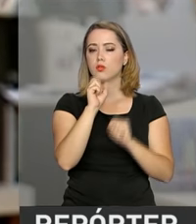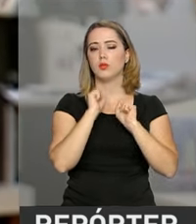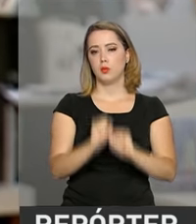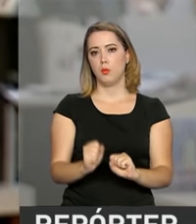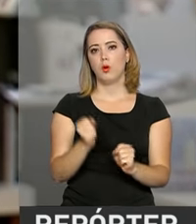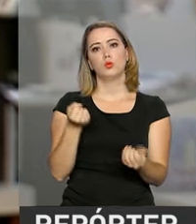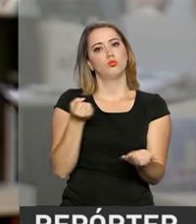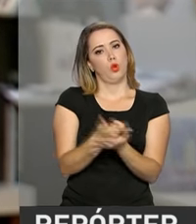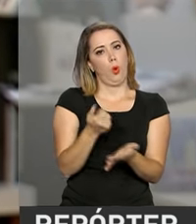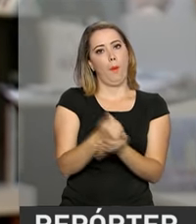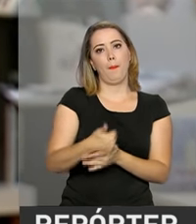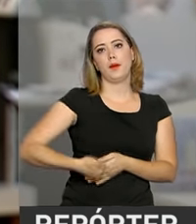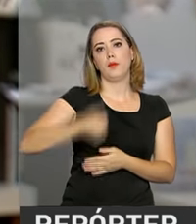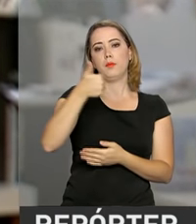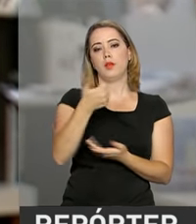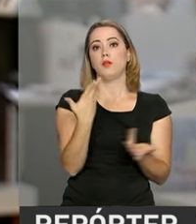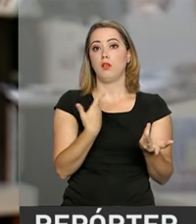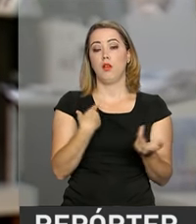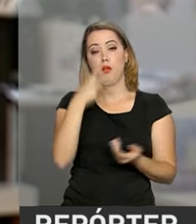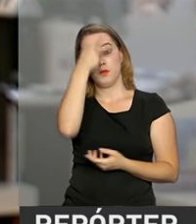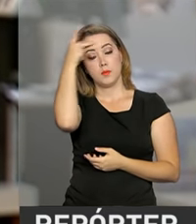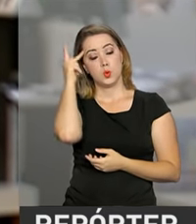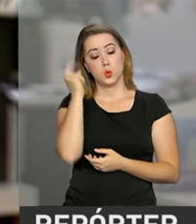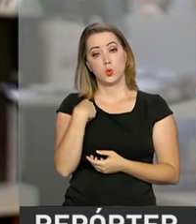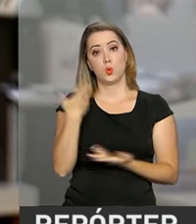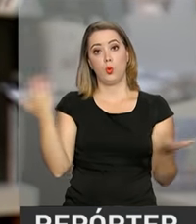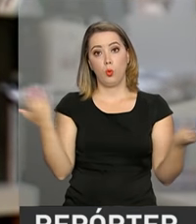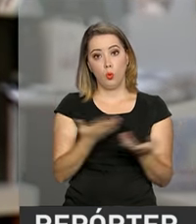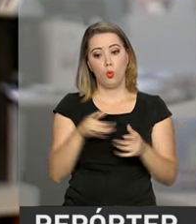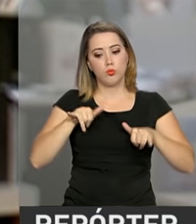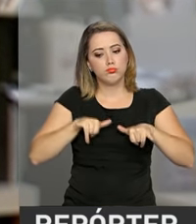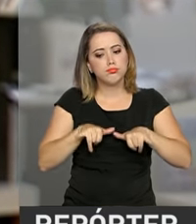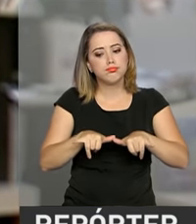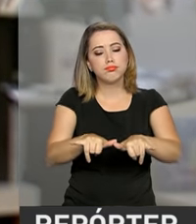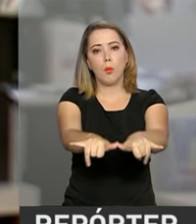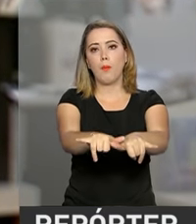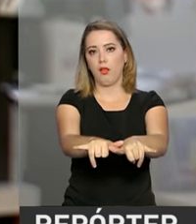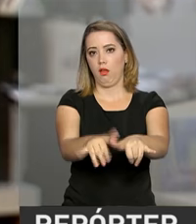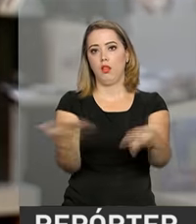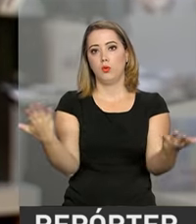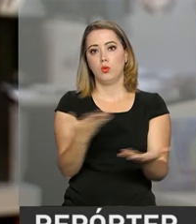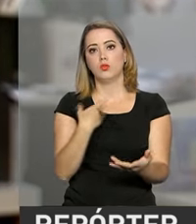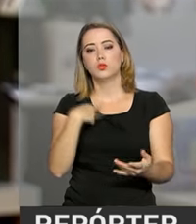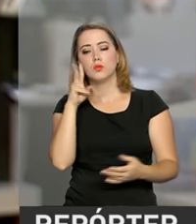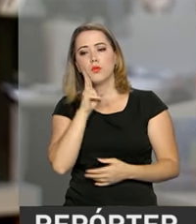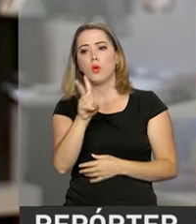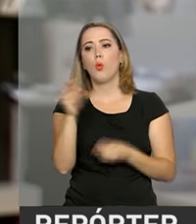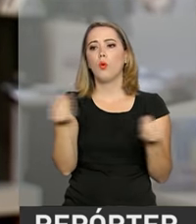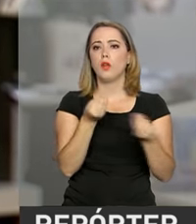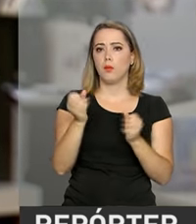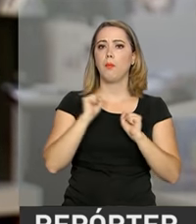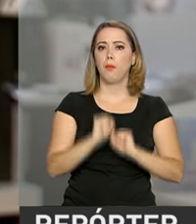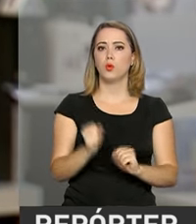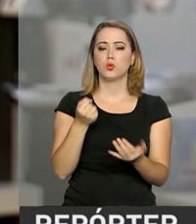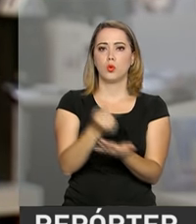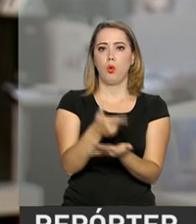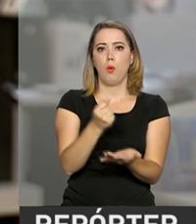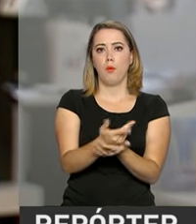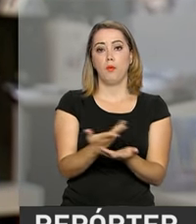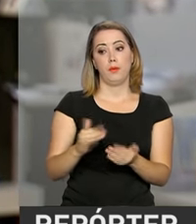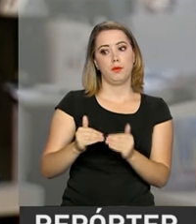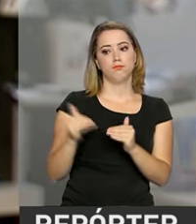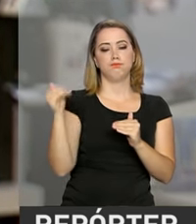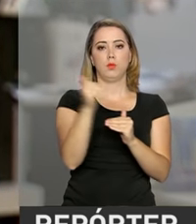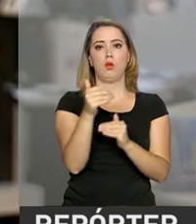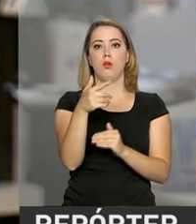compra com a ajuda de um gerente de um supermercado que eu fui esta manhã nós colocamos no carrinho quantos produtos da cesta básica É possível levar a